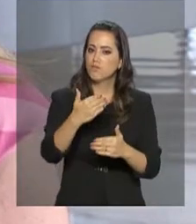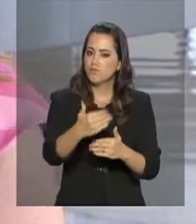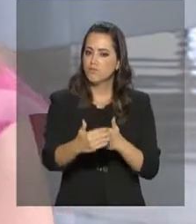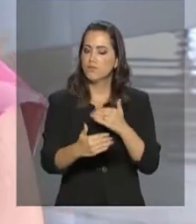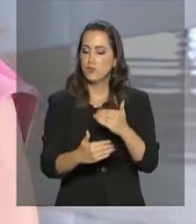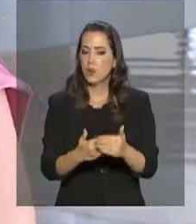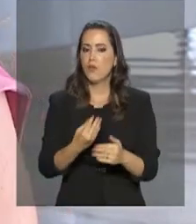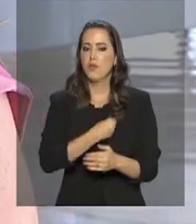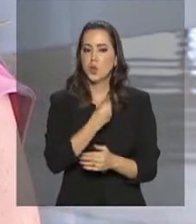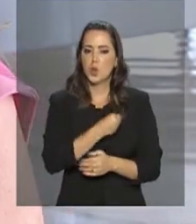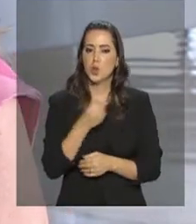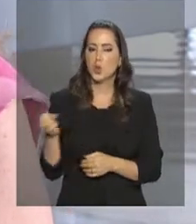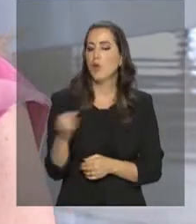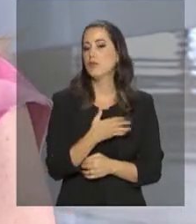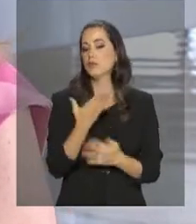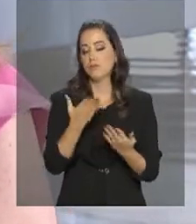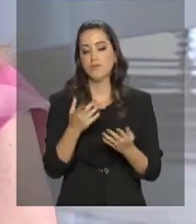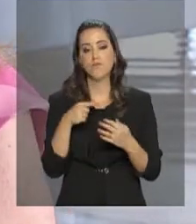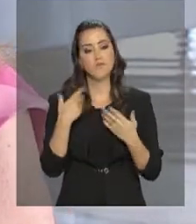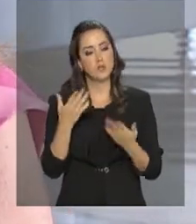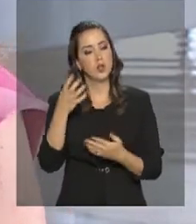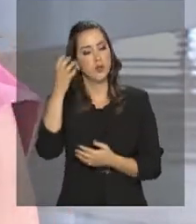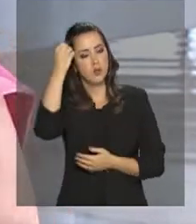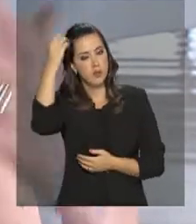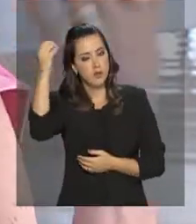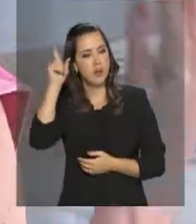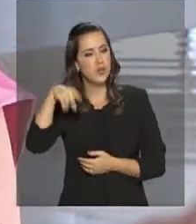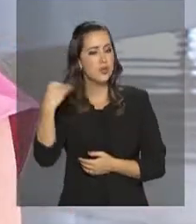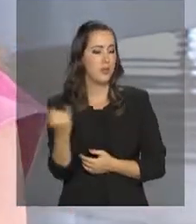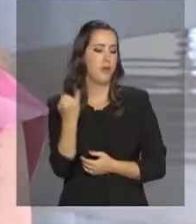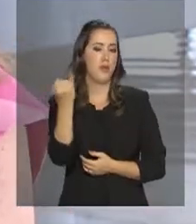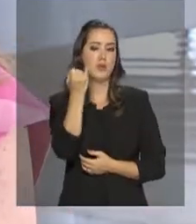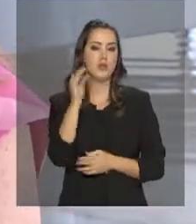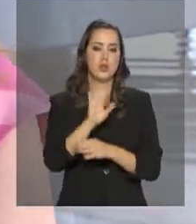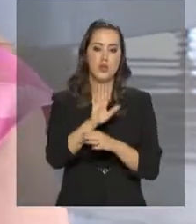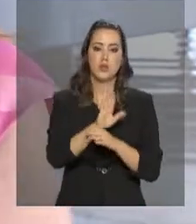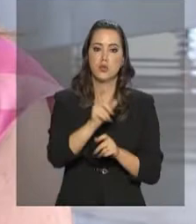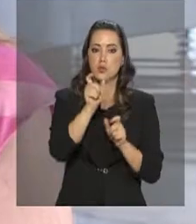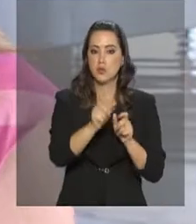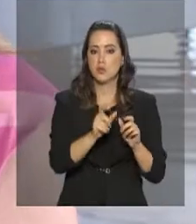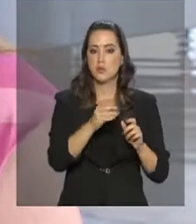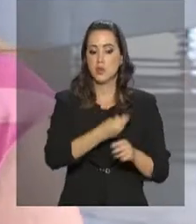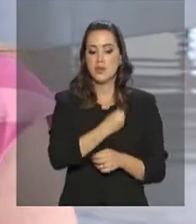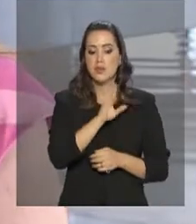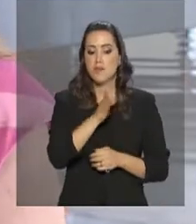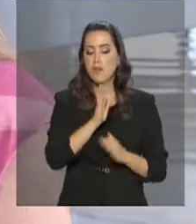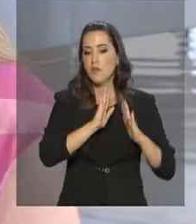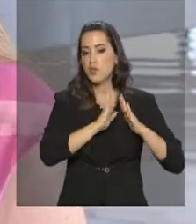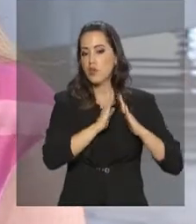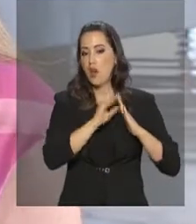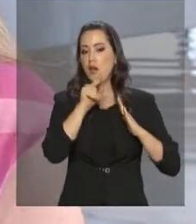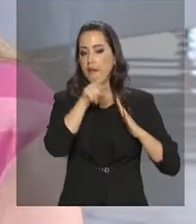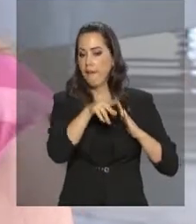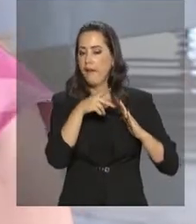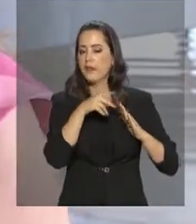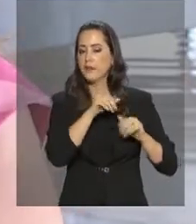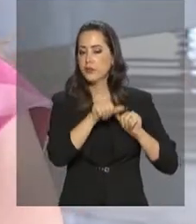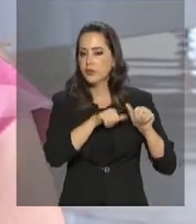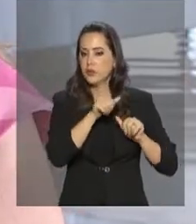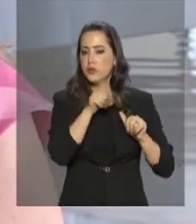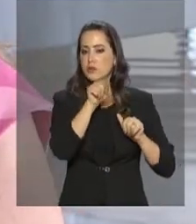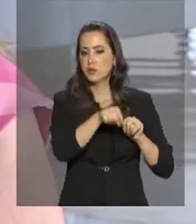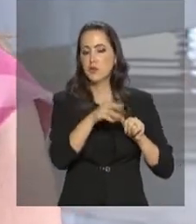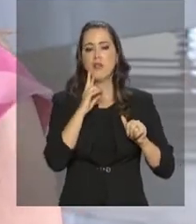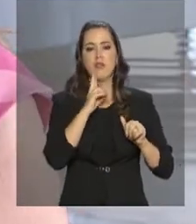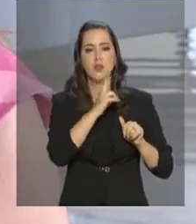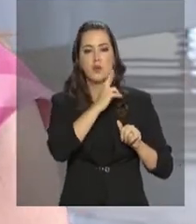uma nova vida, por isso o processo de interiorização é tão importante. Ajuda os brasileiros em Roraima, que tem toda a sua vida modificada por esse